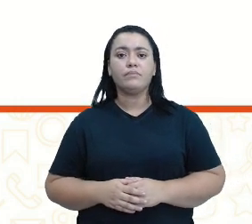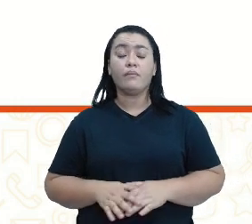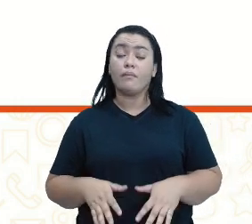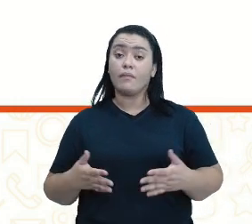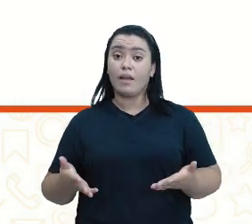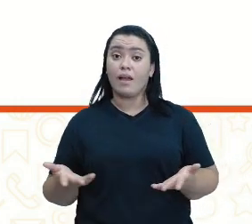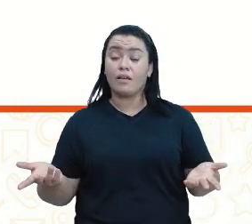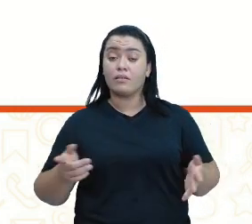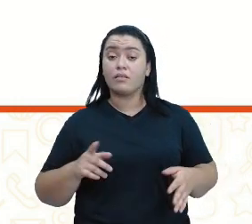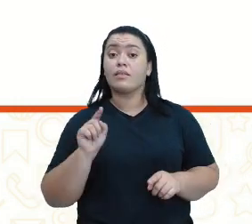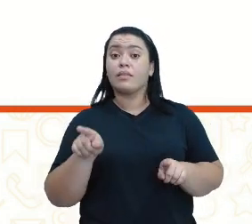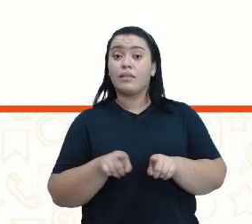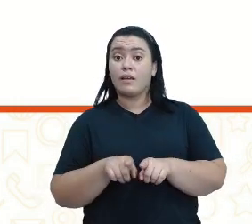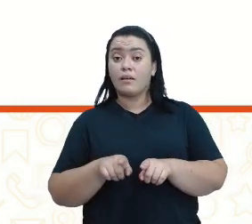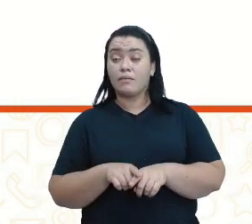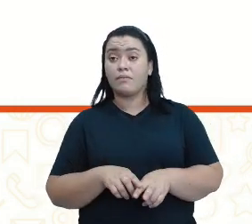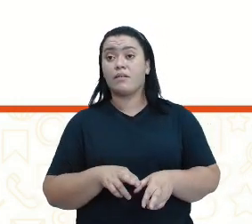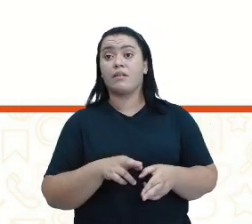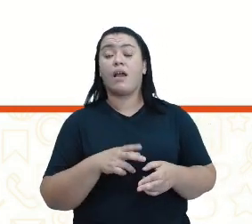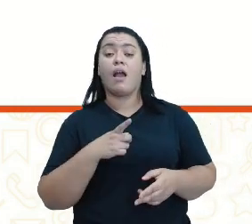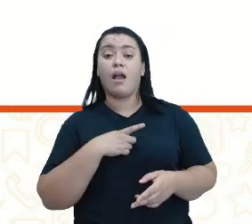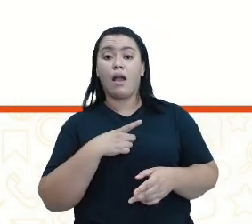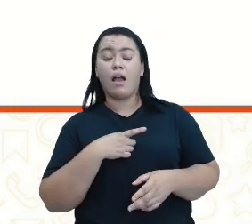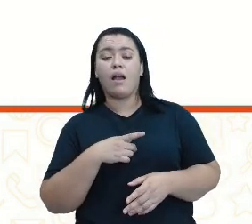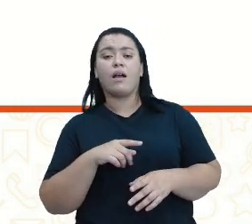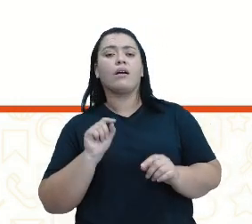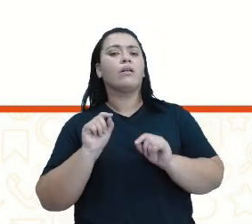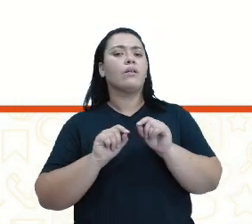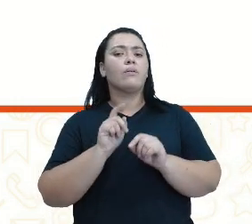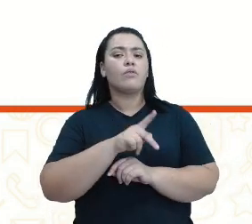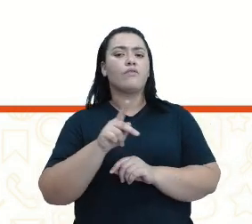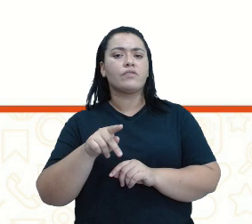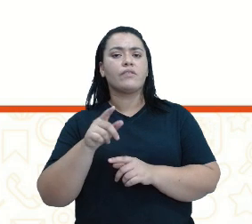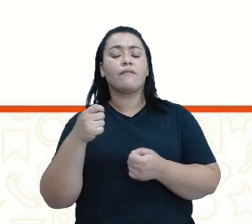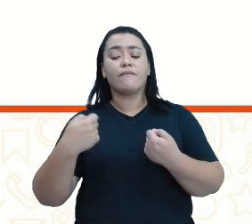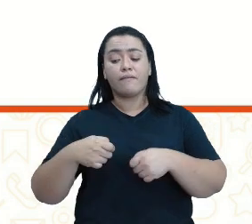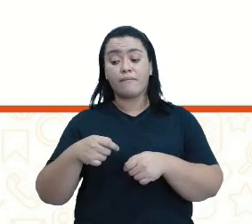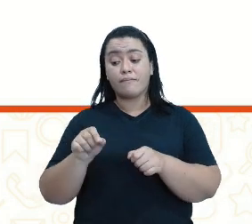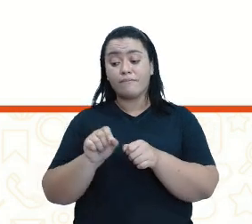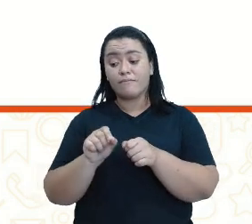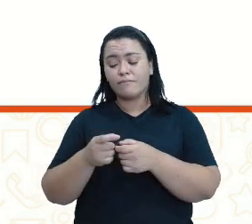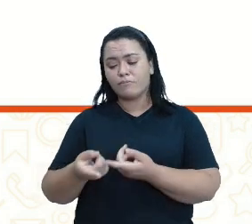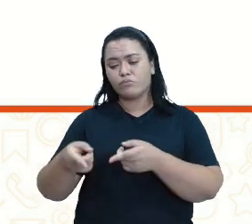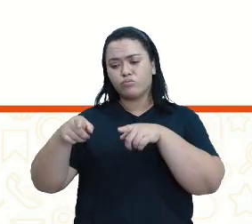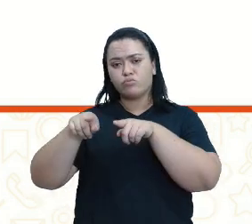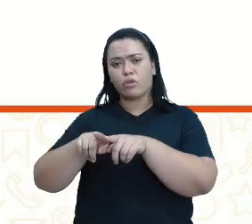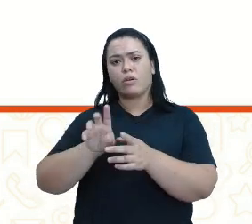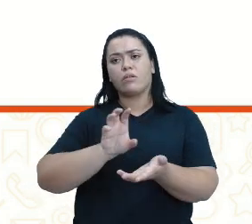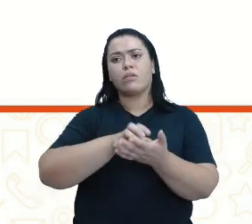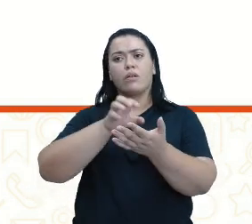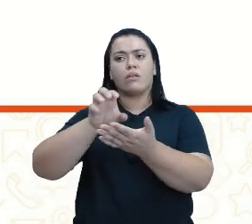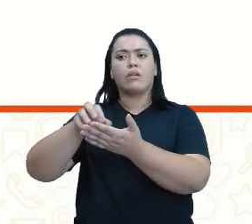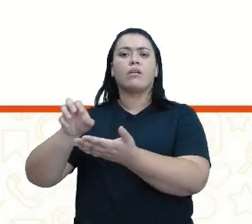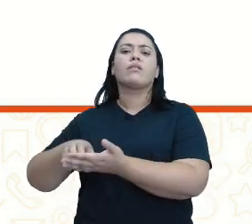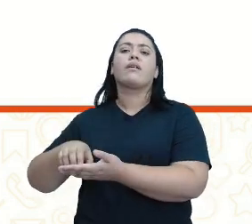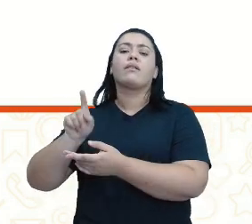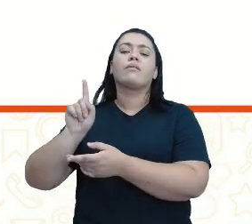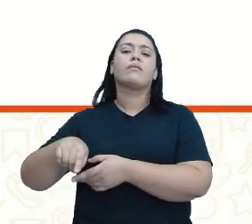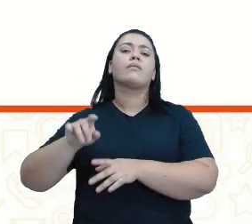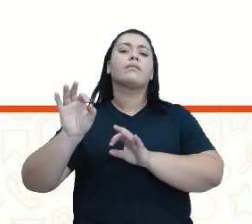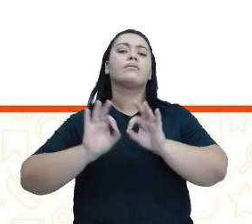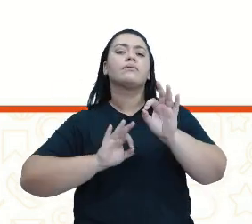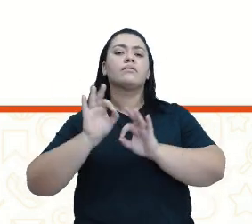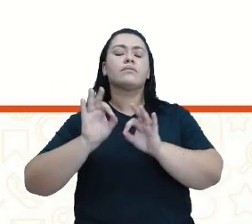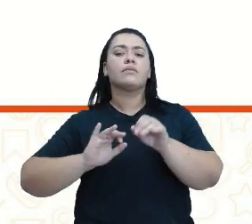Bom, é função também do professor do AEE estabelecer parcerias com áreas intersetoriais na elaboração